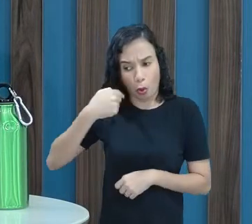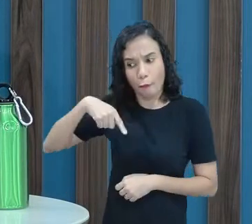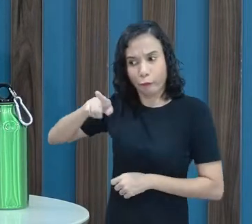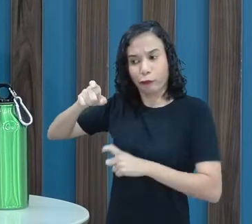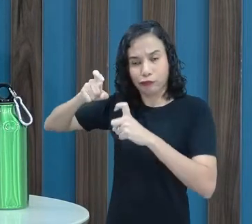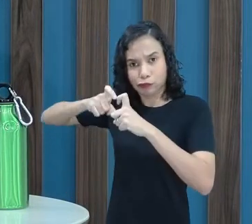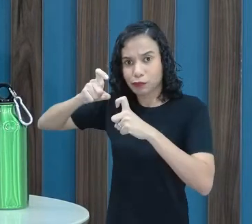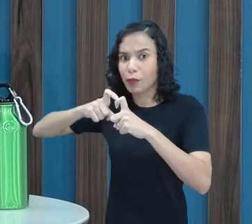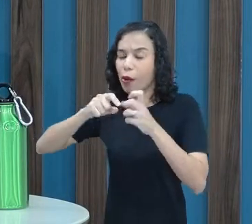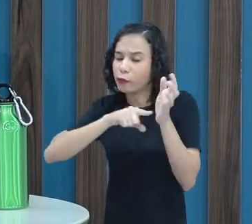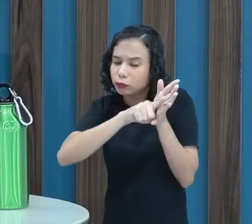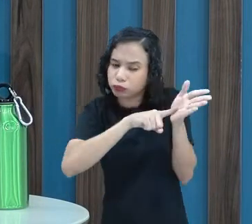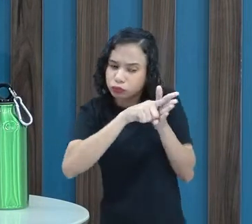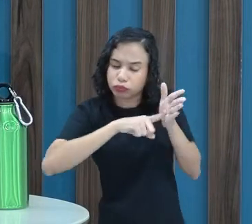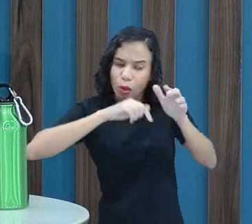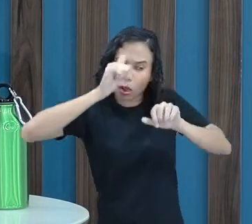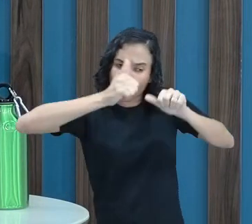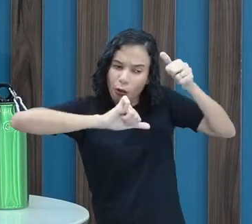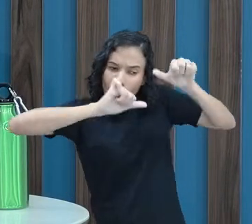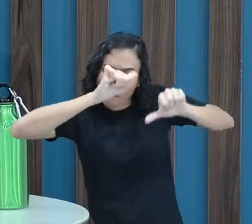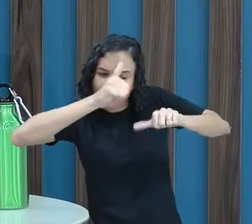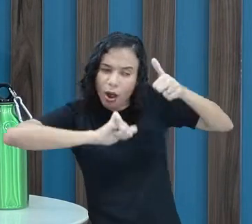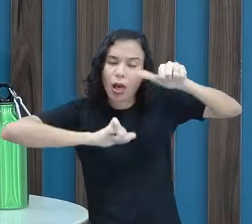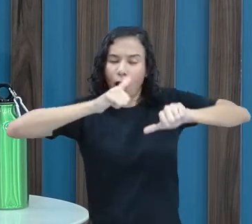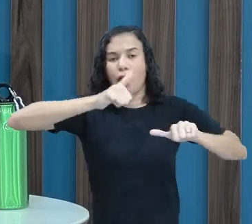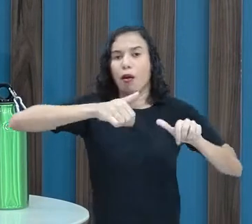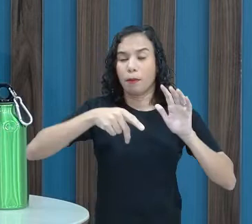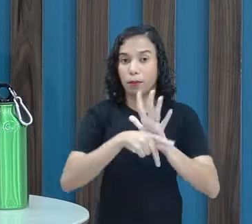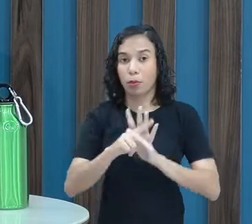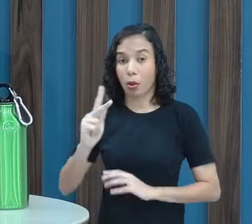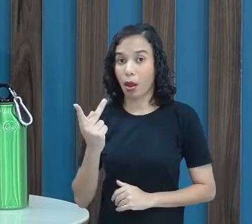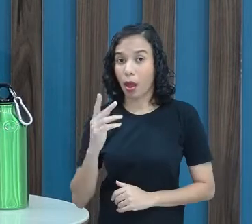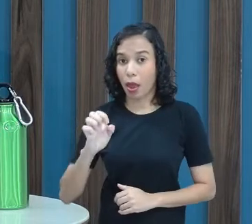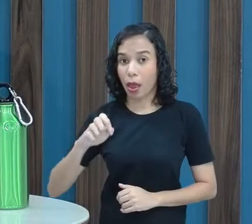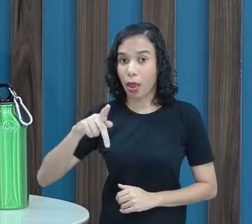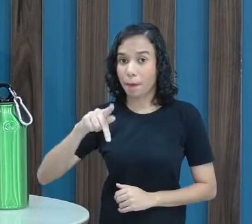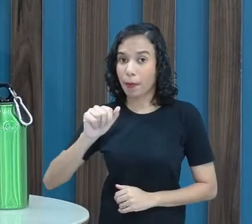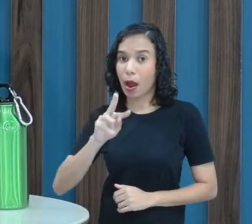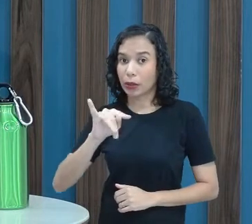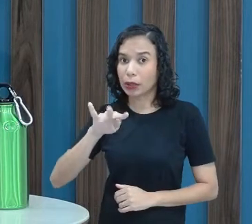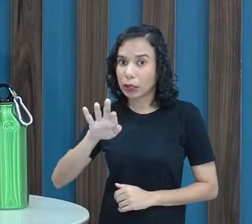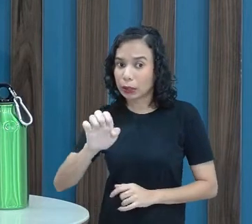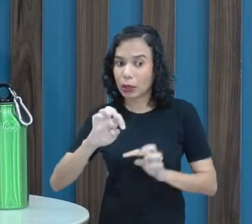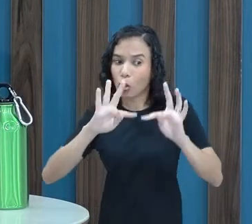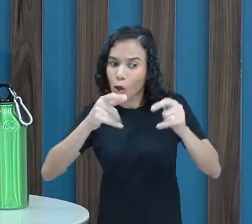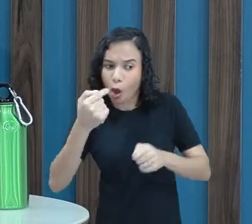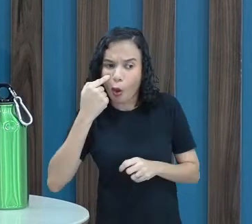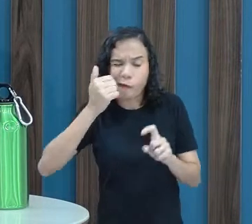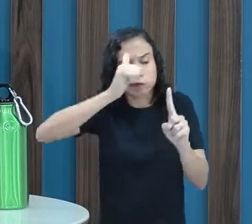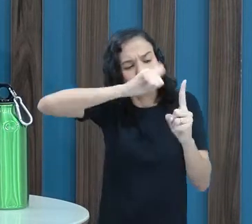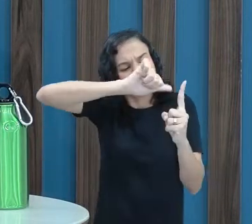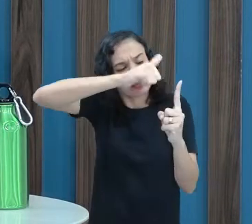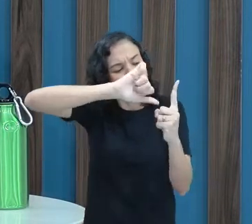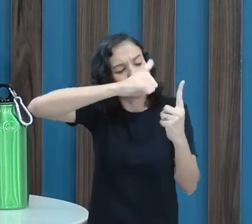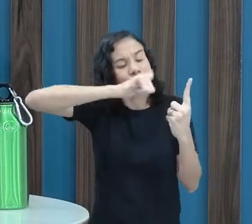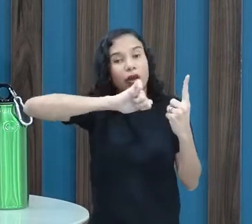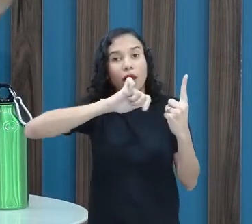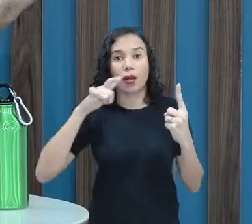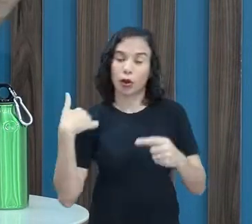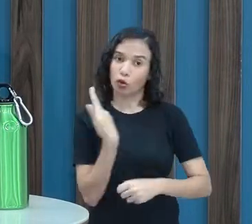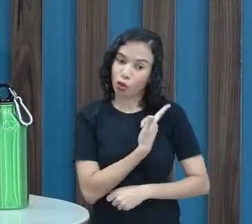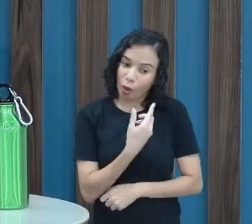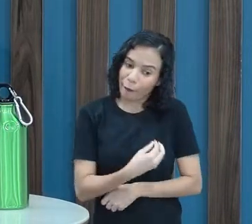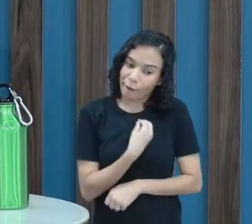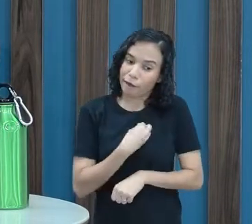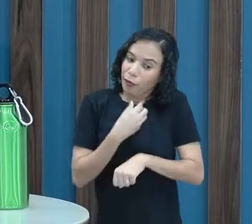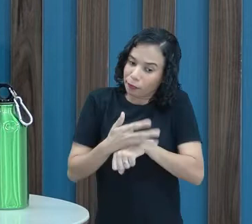médico, Olha aí. fiz os meus exames das hepatites todas para poder ver, né, como é que tá a situação, Olha aí, porque a gente tá na vida, né?